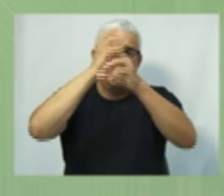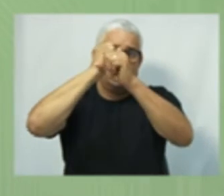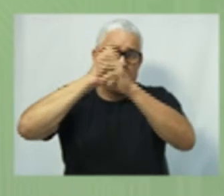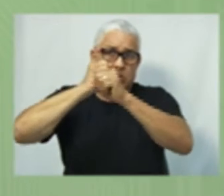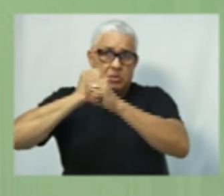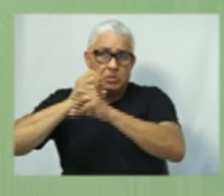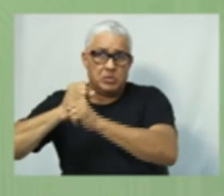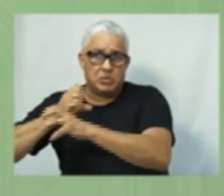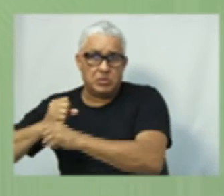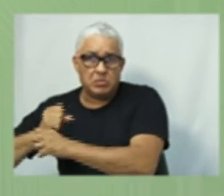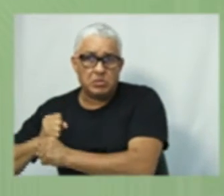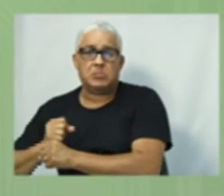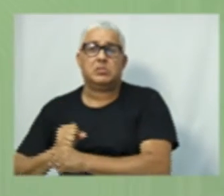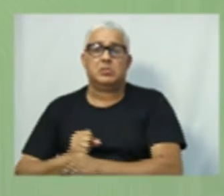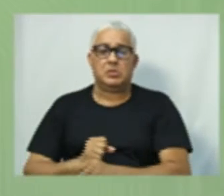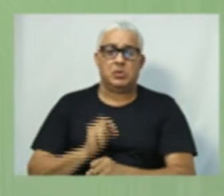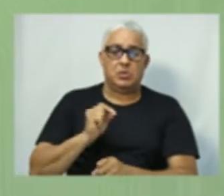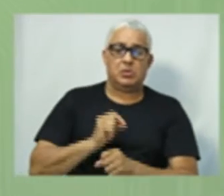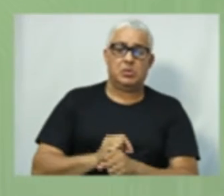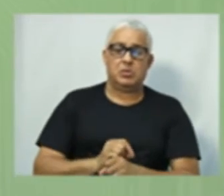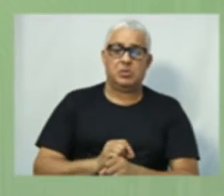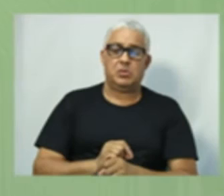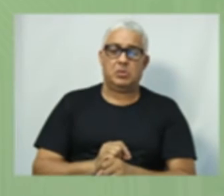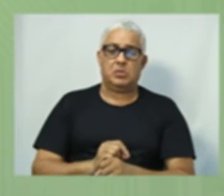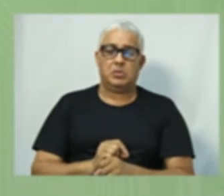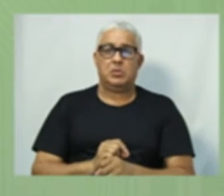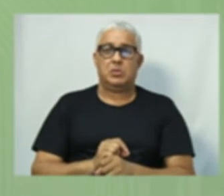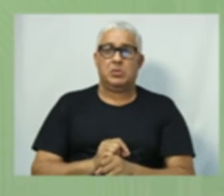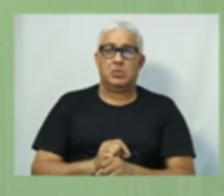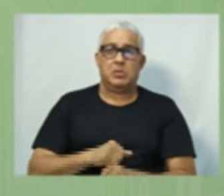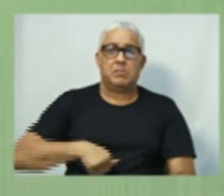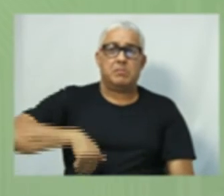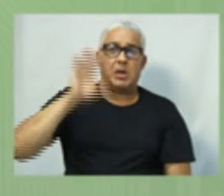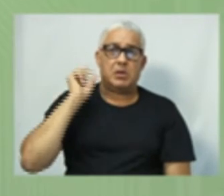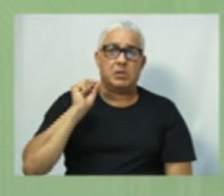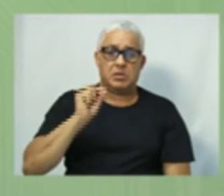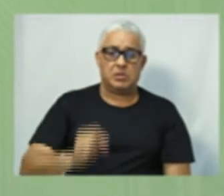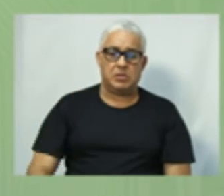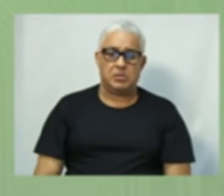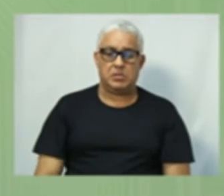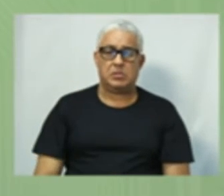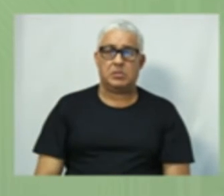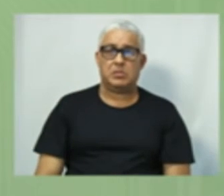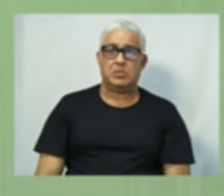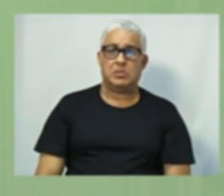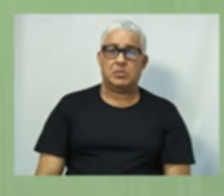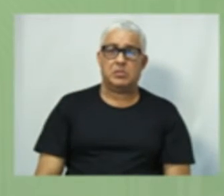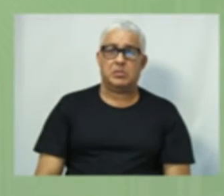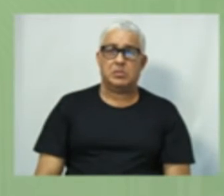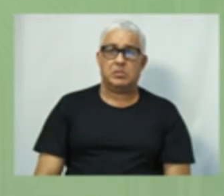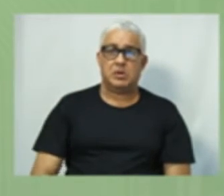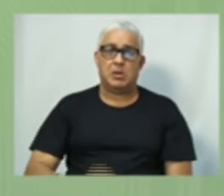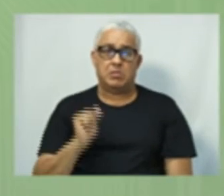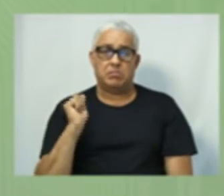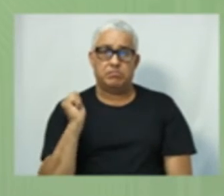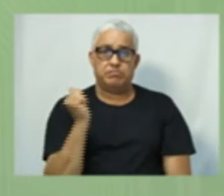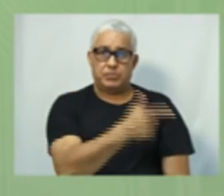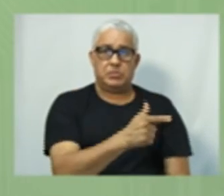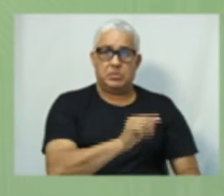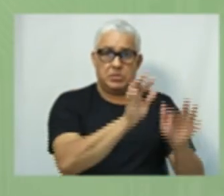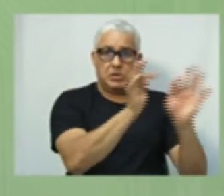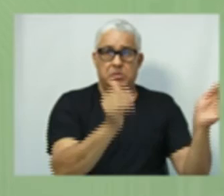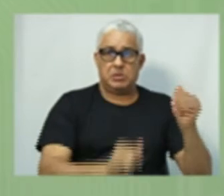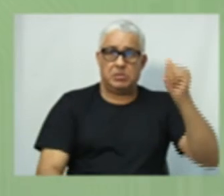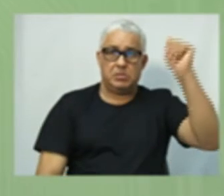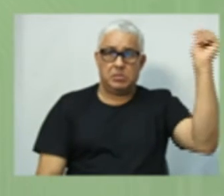veremos que o valor é maior do que o valor do Simples Nacional.